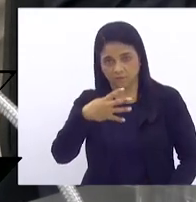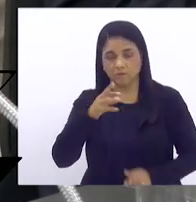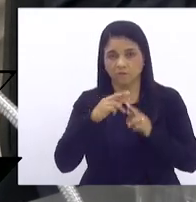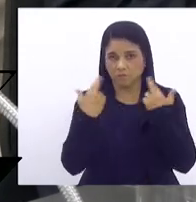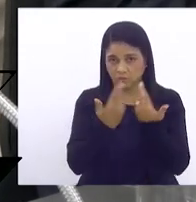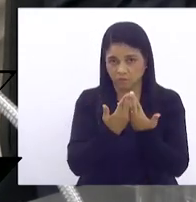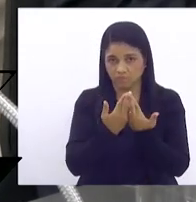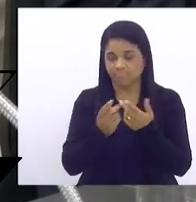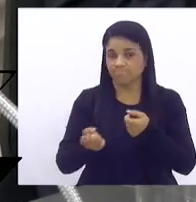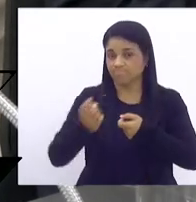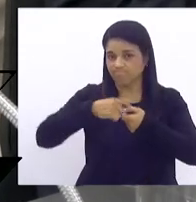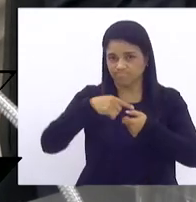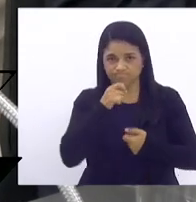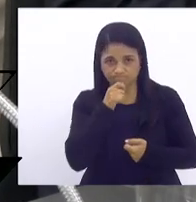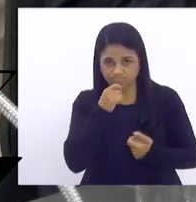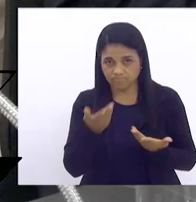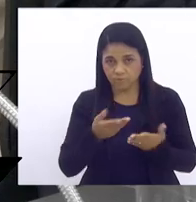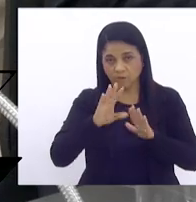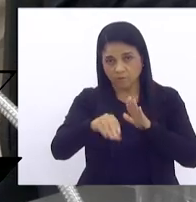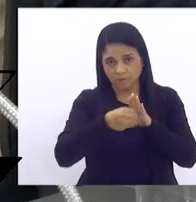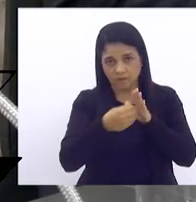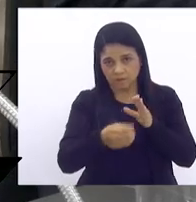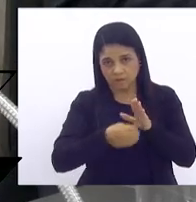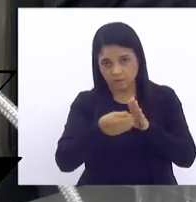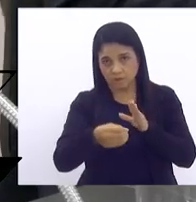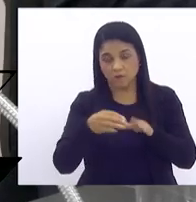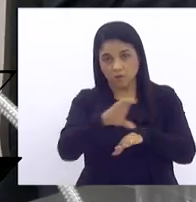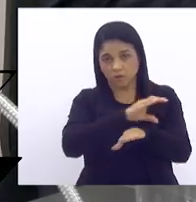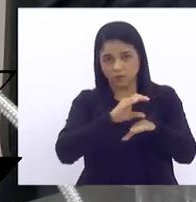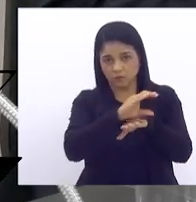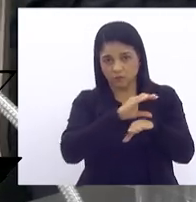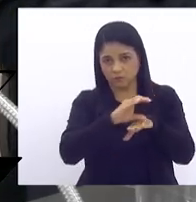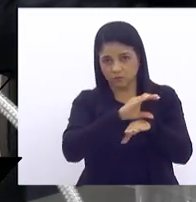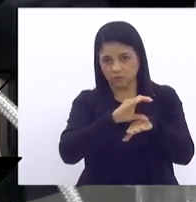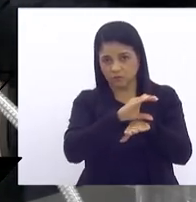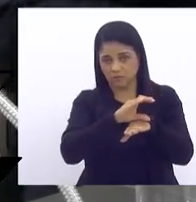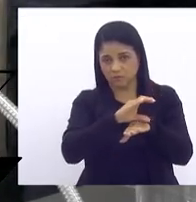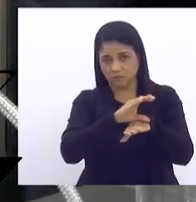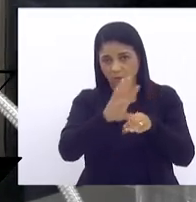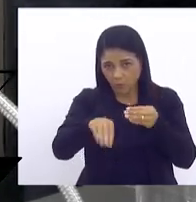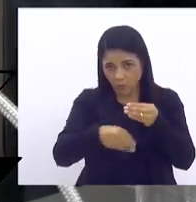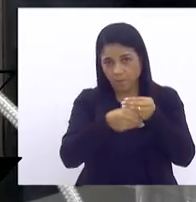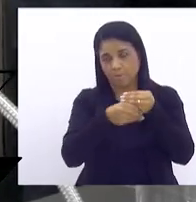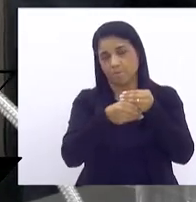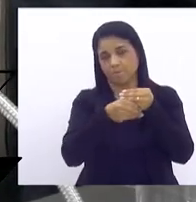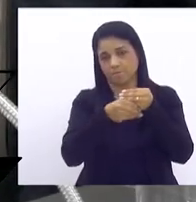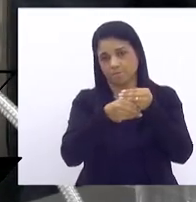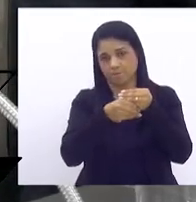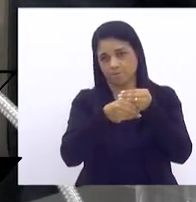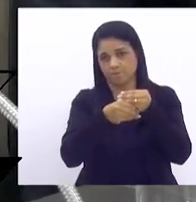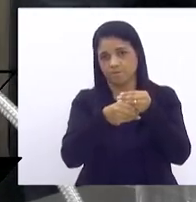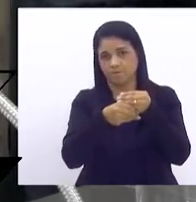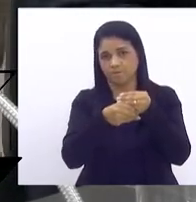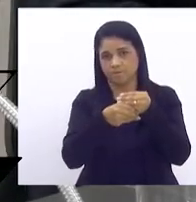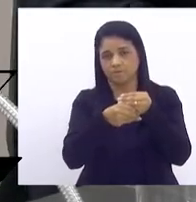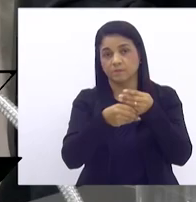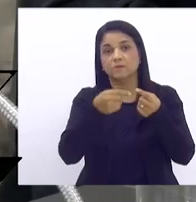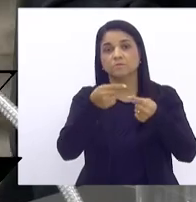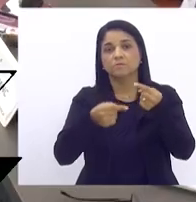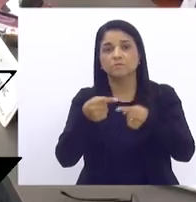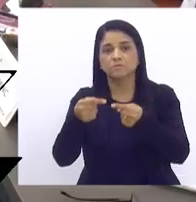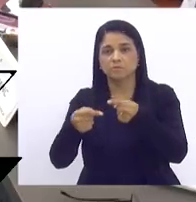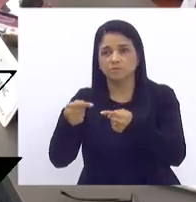retorno. O parecer é pela constitucionalidade com emendas. Em